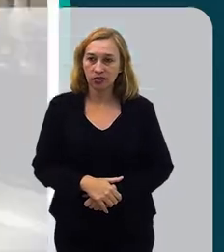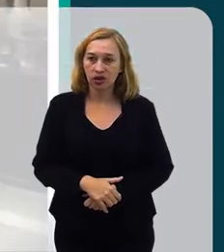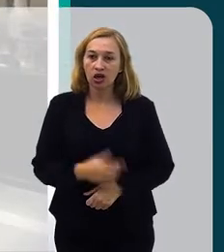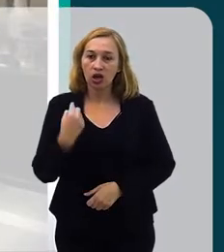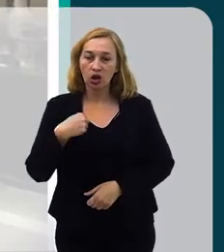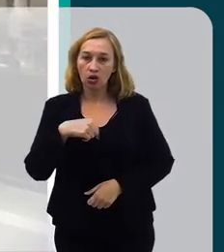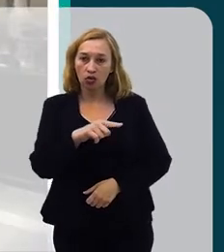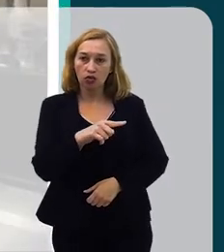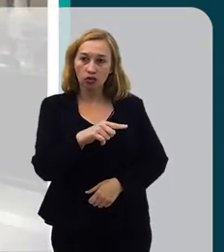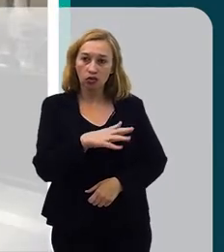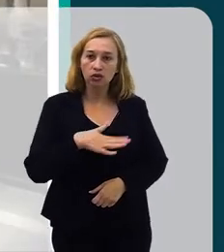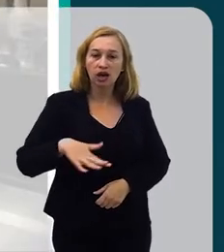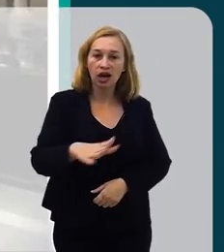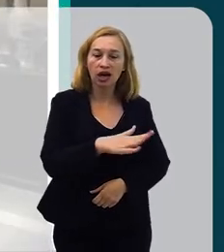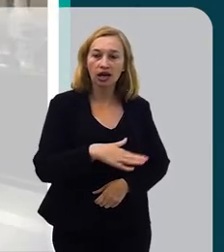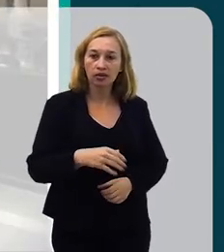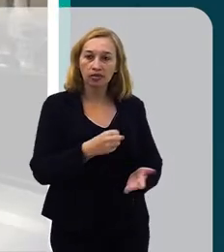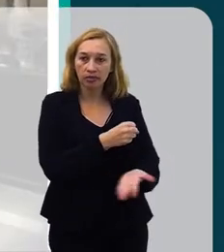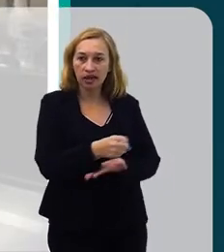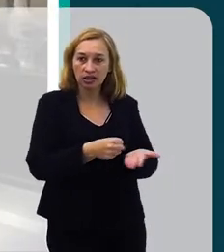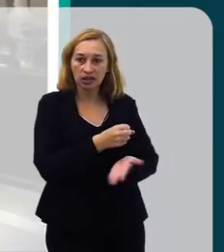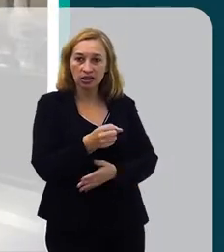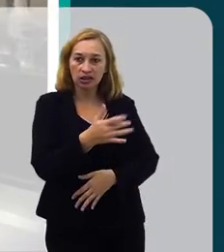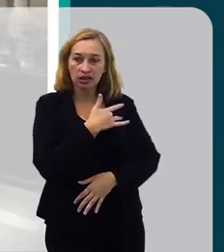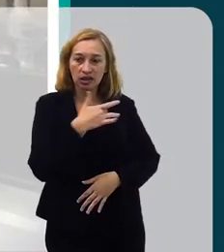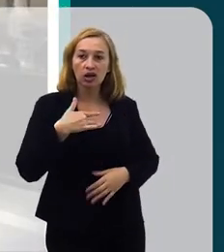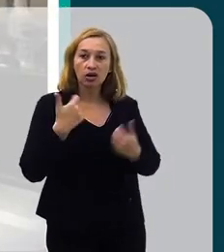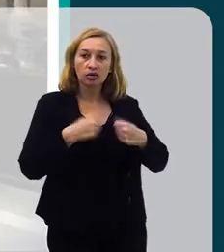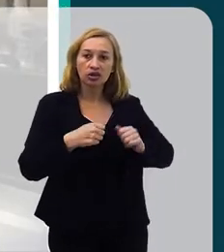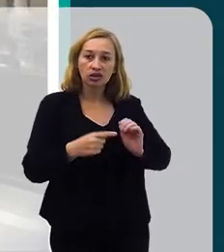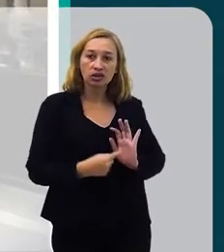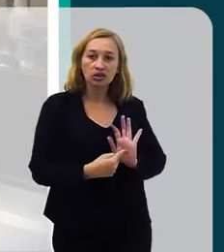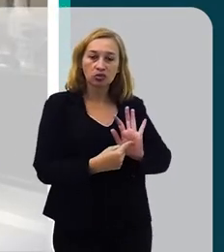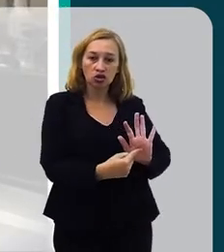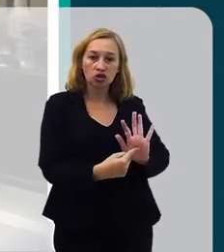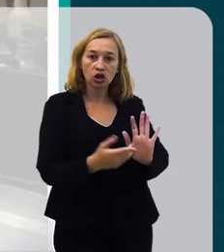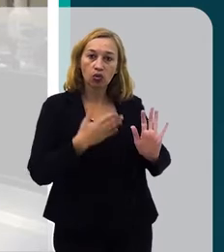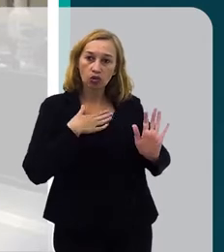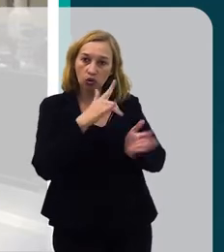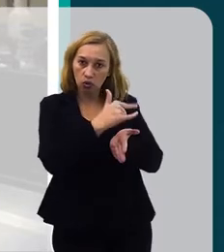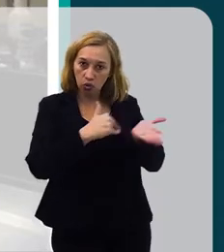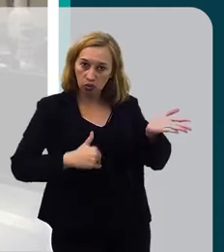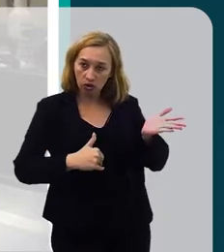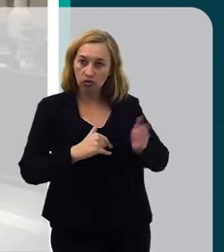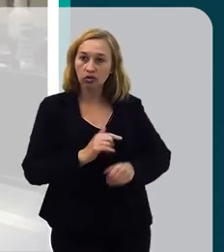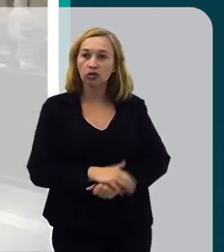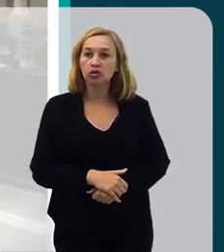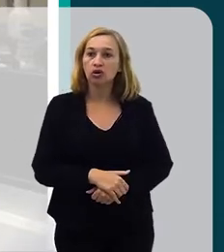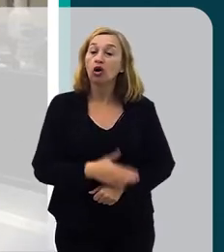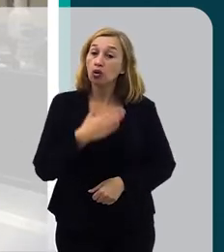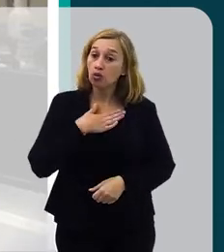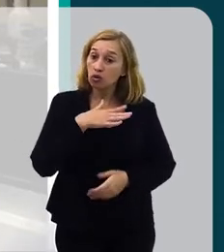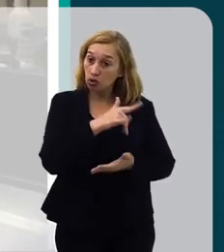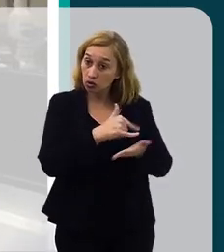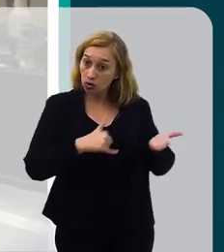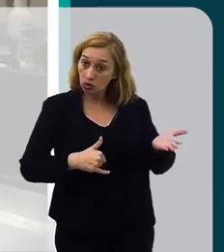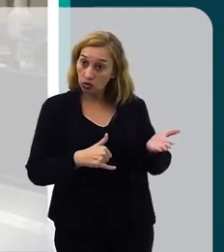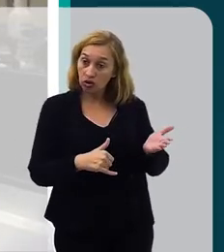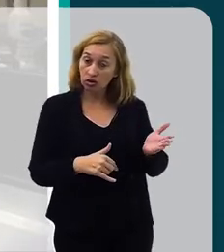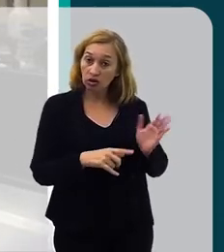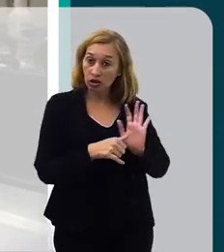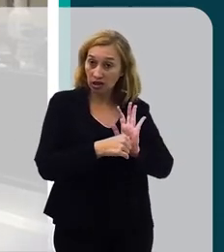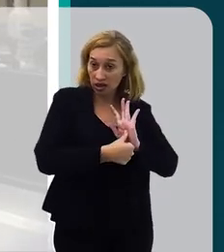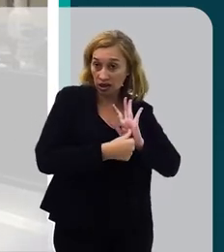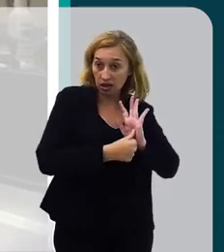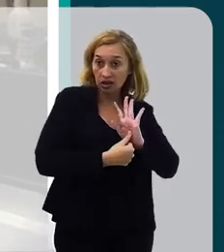dele? Eu vou numa unidade básica de saúde e aí eu preciso apresentar o meu documento, né? O